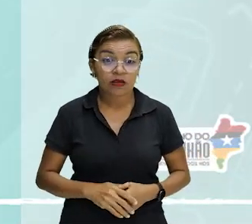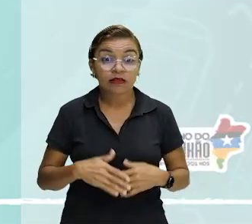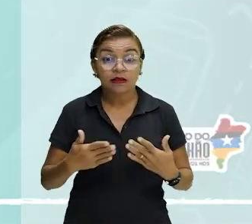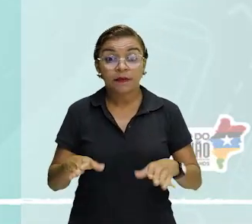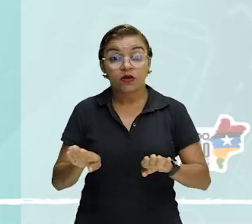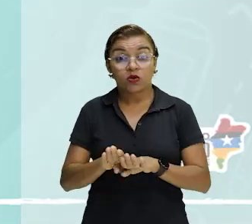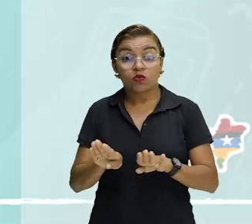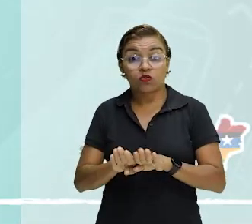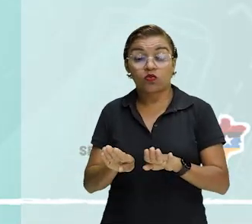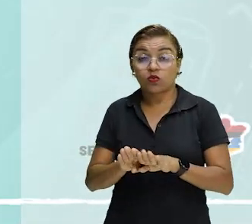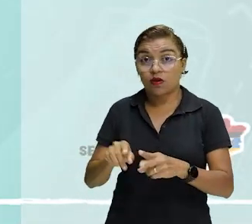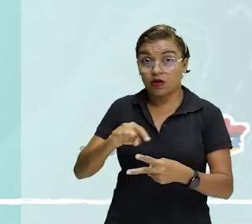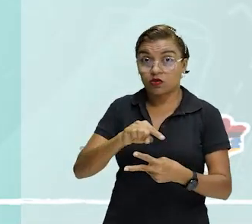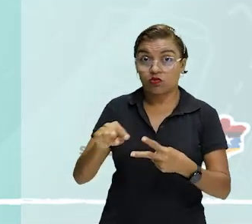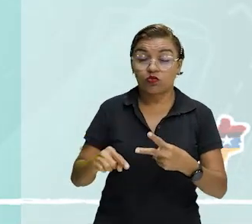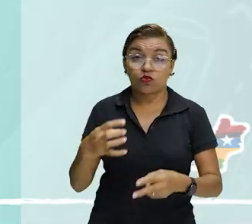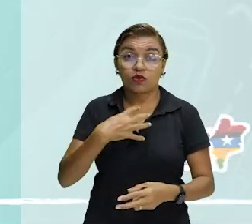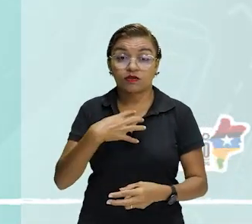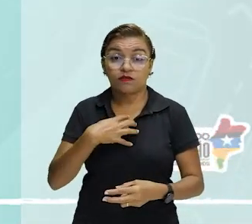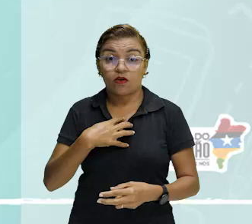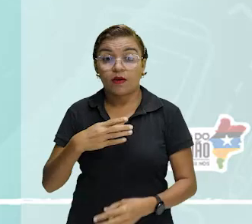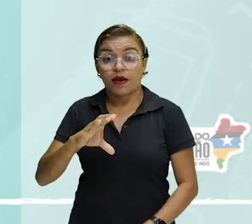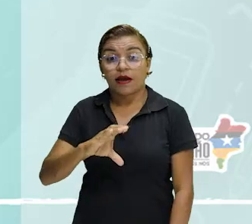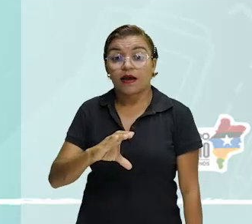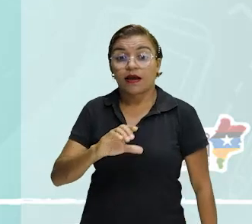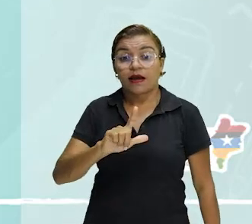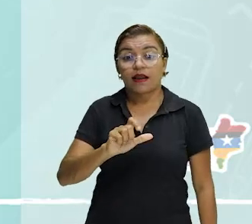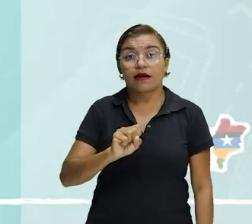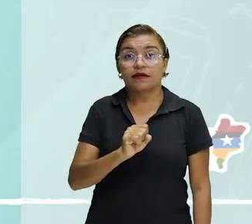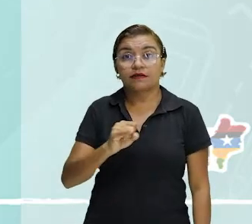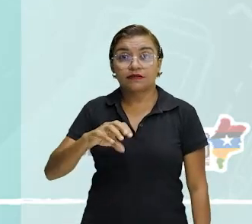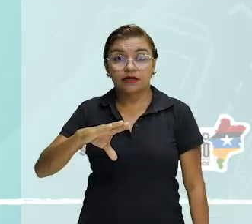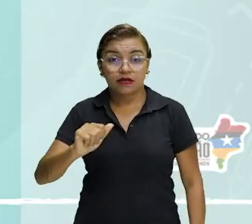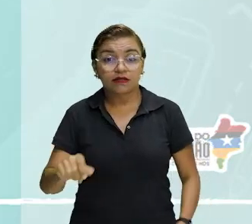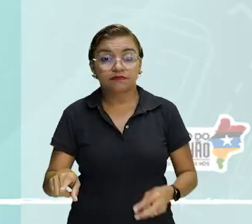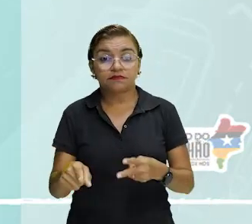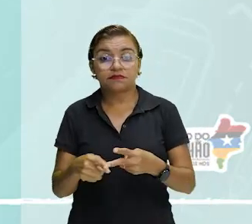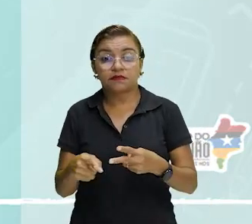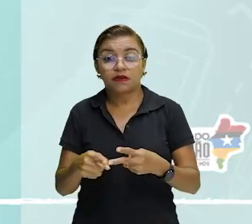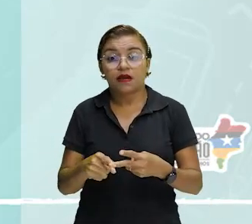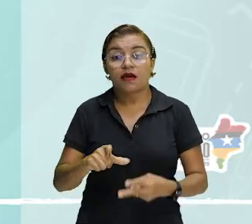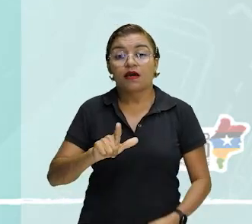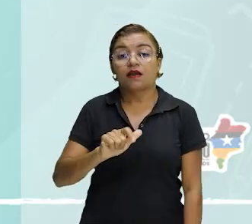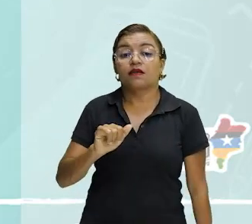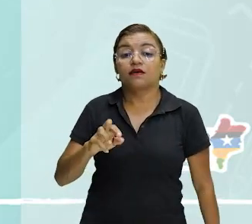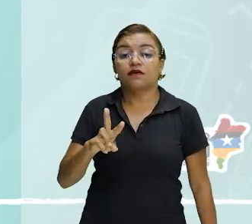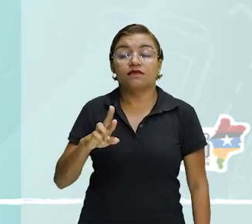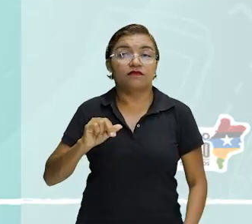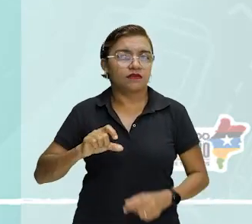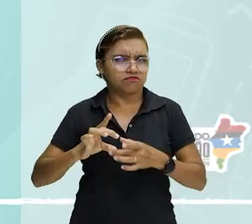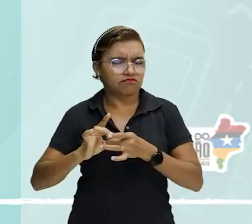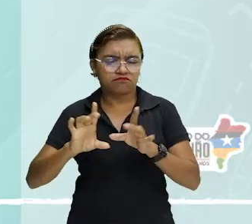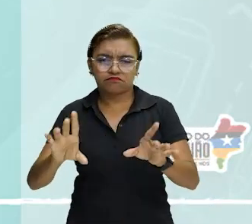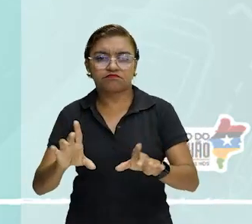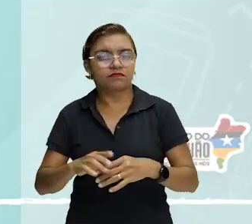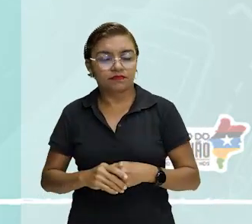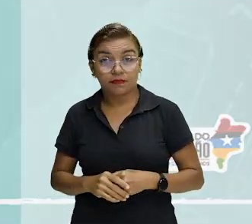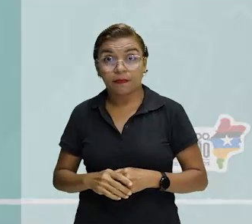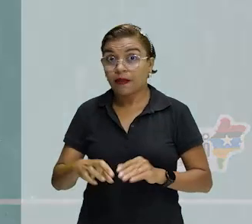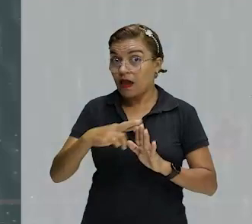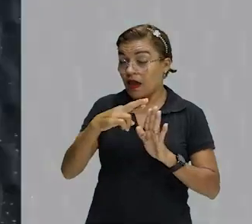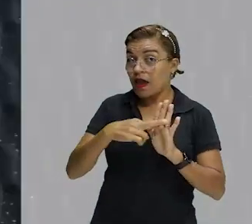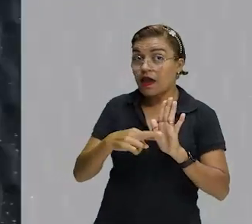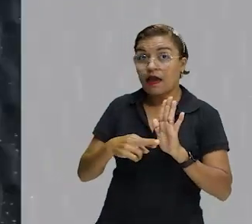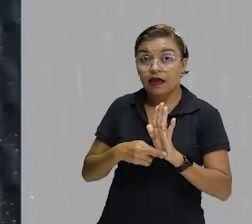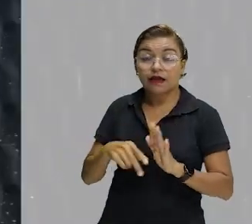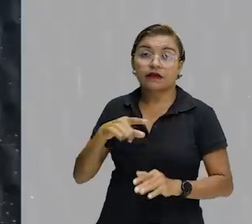pode ser estruturada de duas maneiras, a clássica e a livre, né? A clássica, regra, aqui, não pode, ali, né? Quem